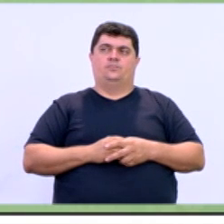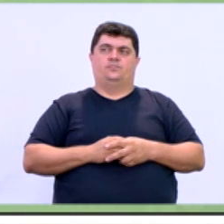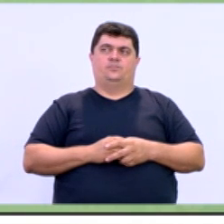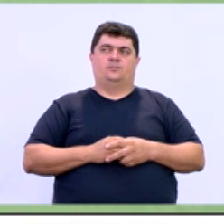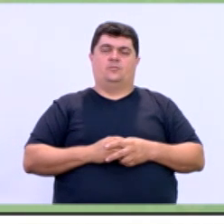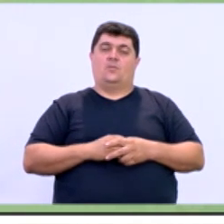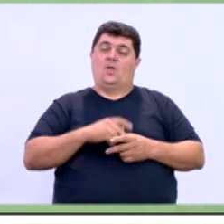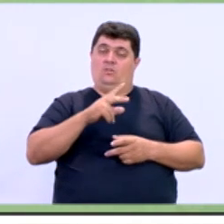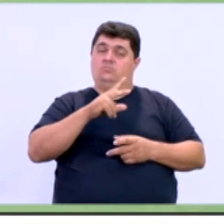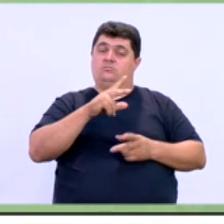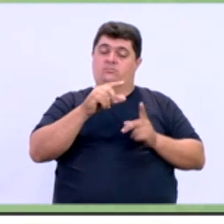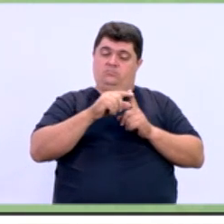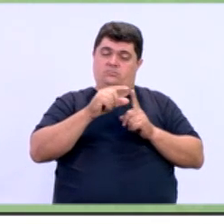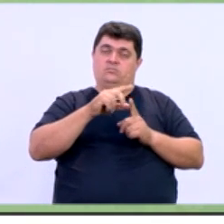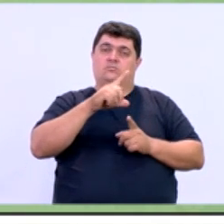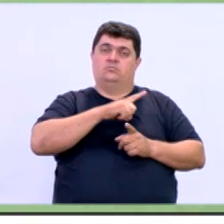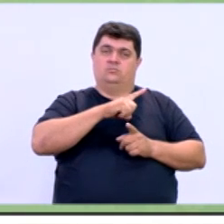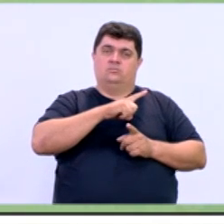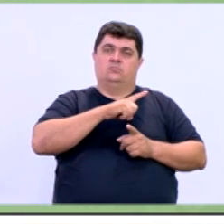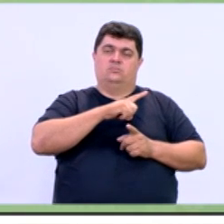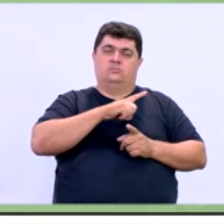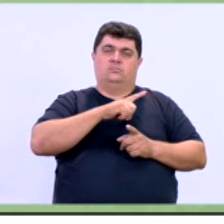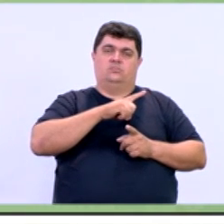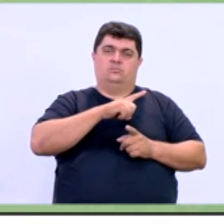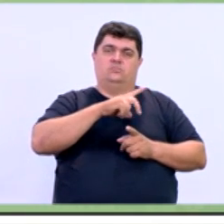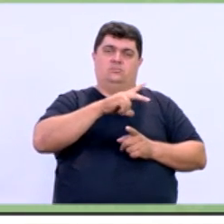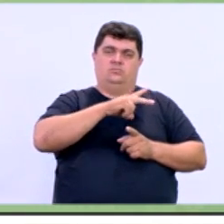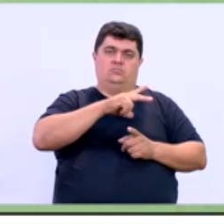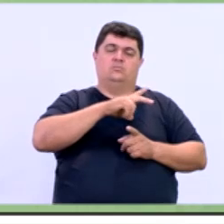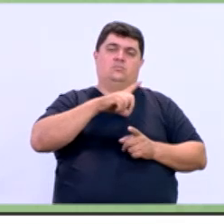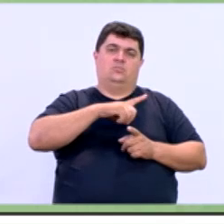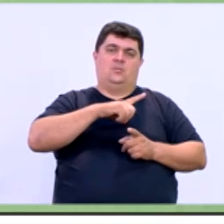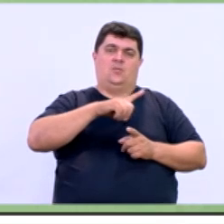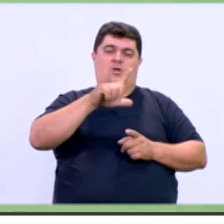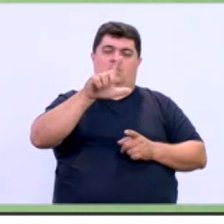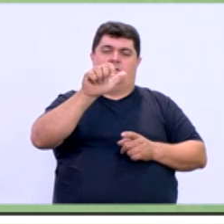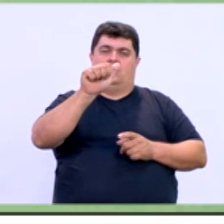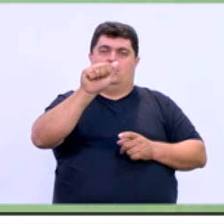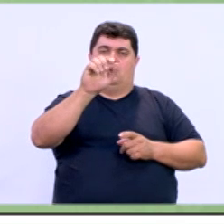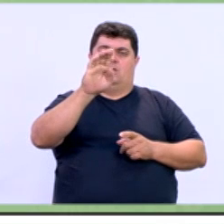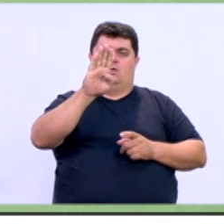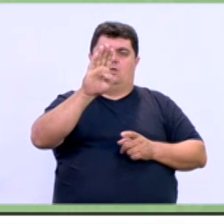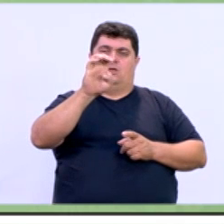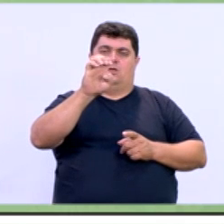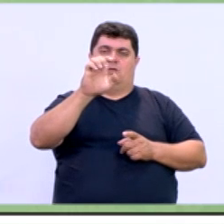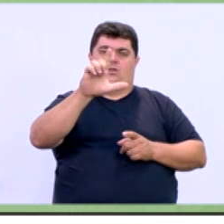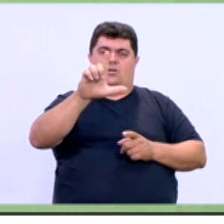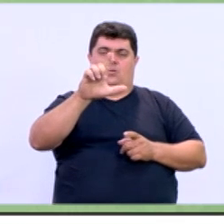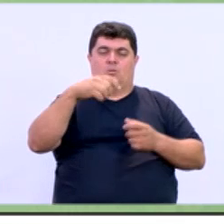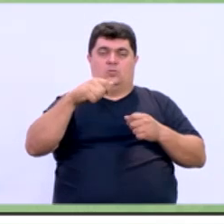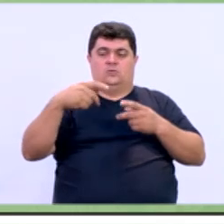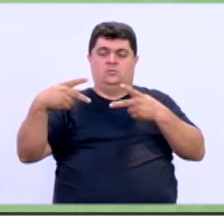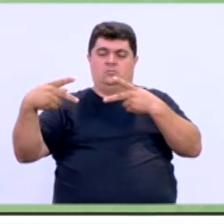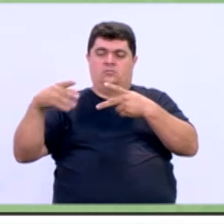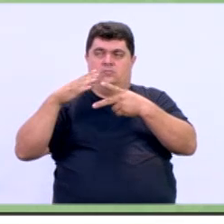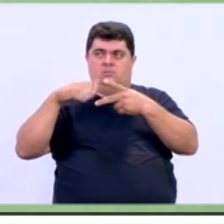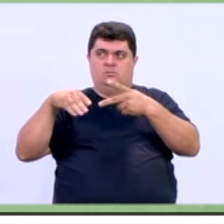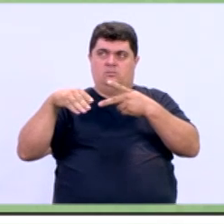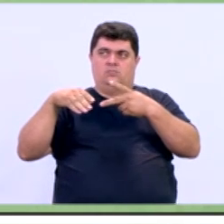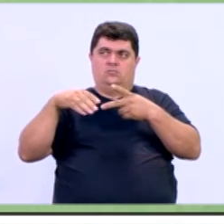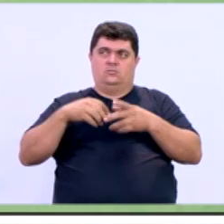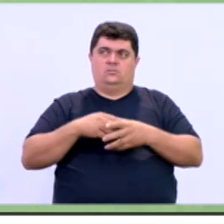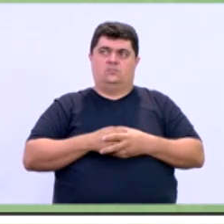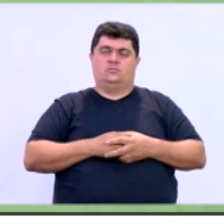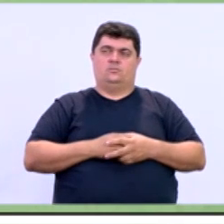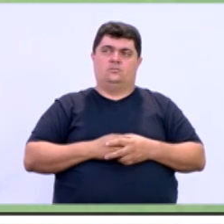palavra reservada que eu uso para isso é label, tá? E eu tenho que fazer o fechamento. Aqui nós colocamos